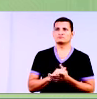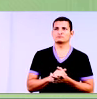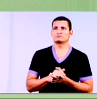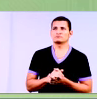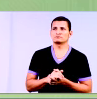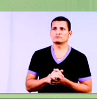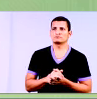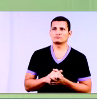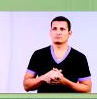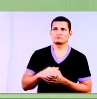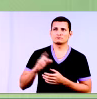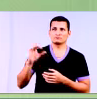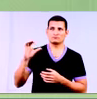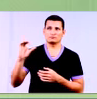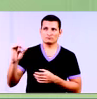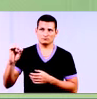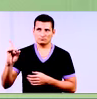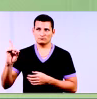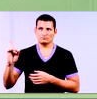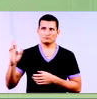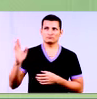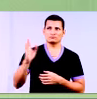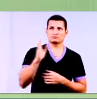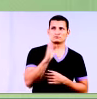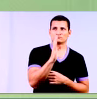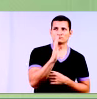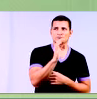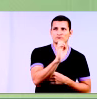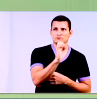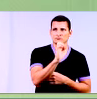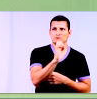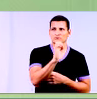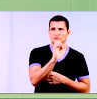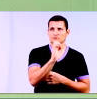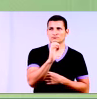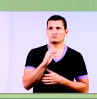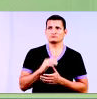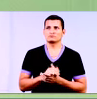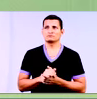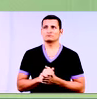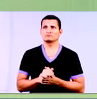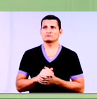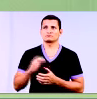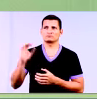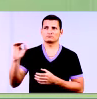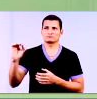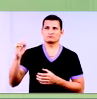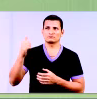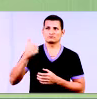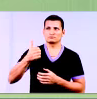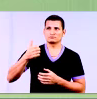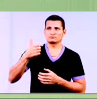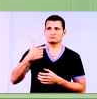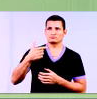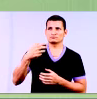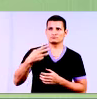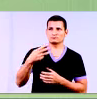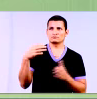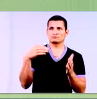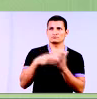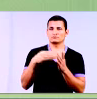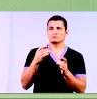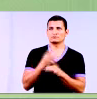da direita para a esquerda. Lembram disso? E venho colocando a partir do 0. 0, 1, 2, 3 até